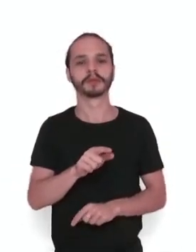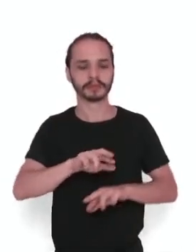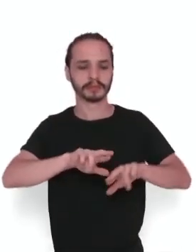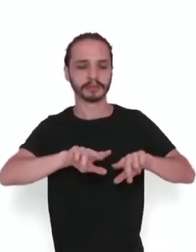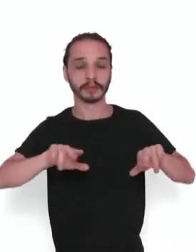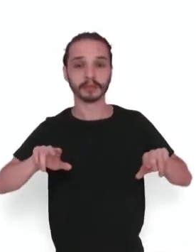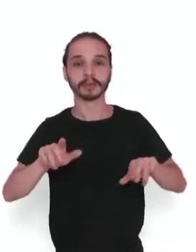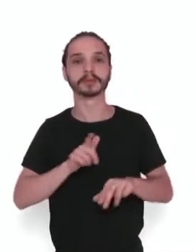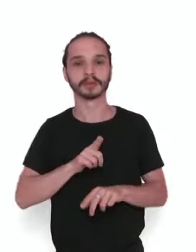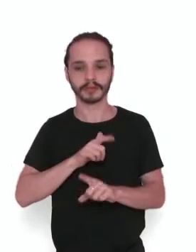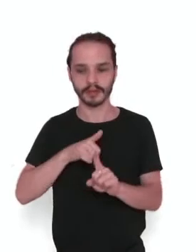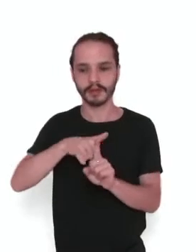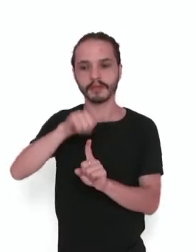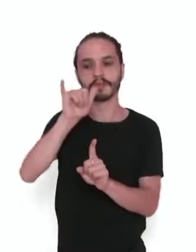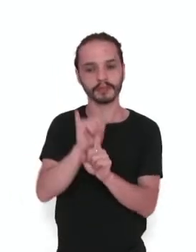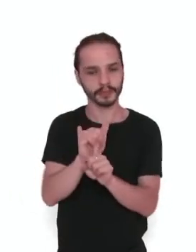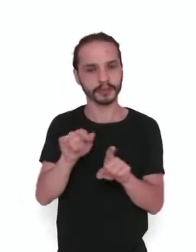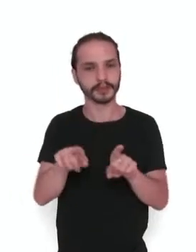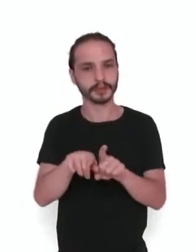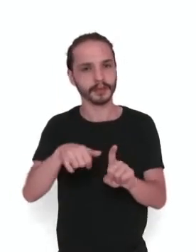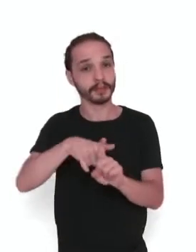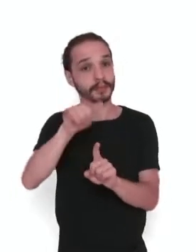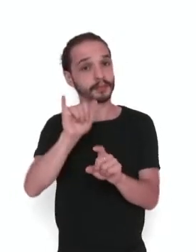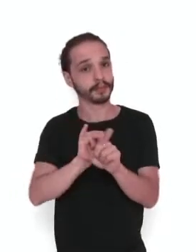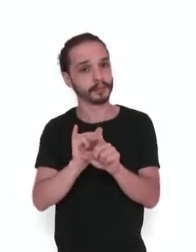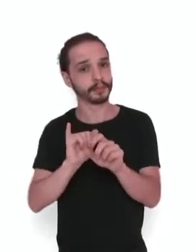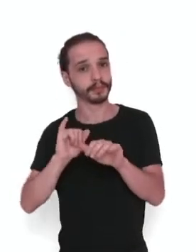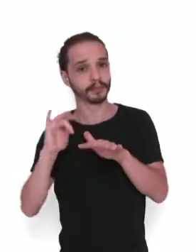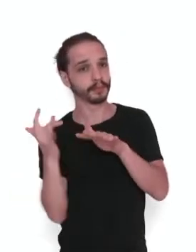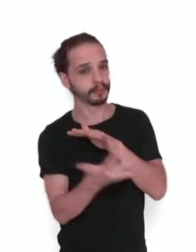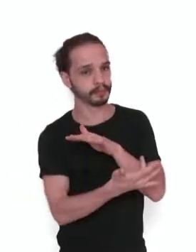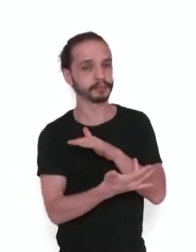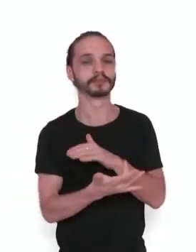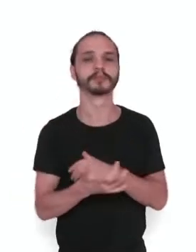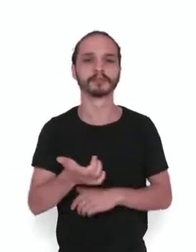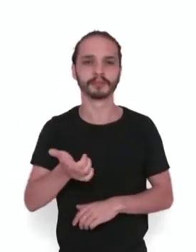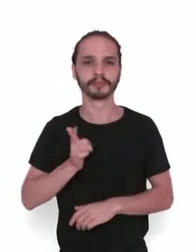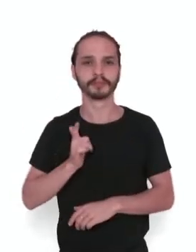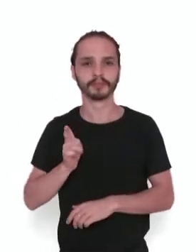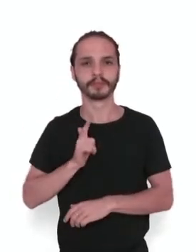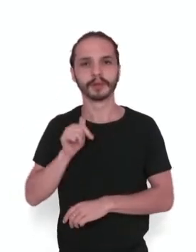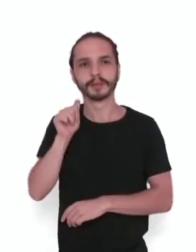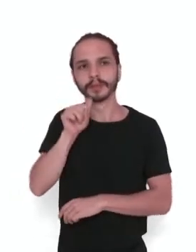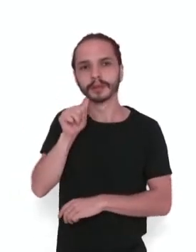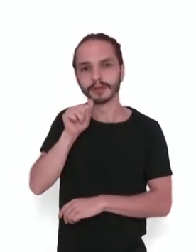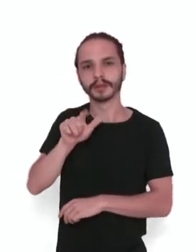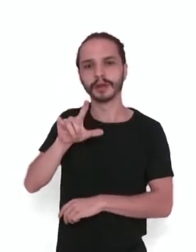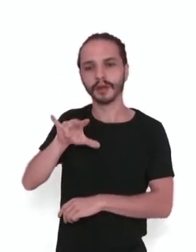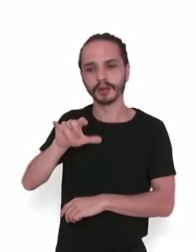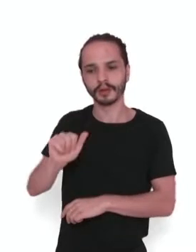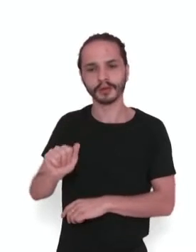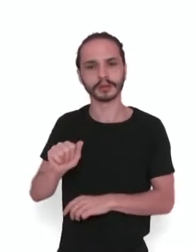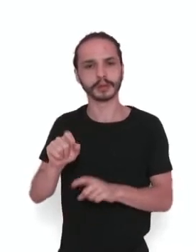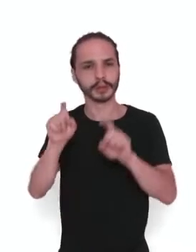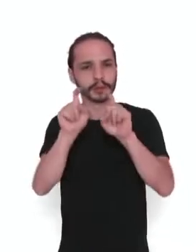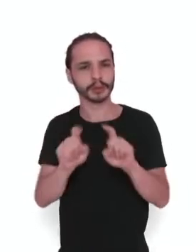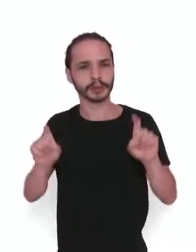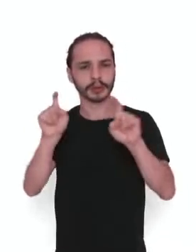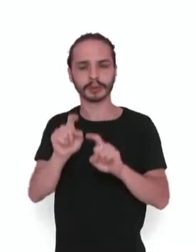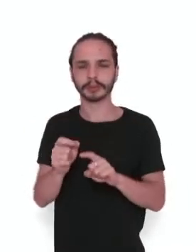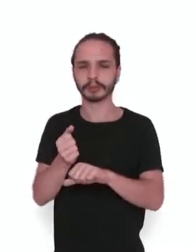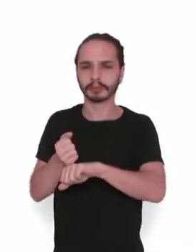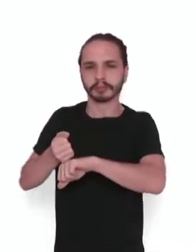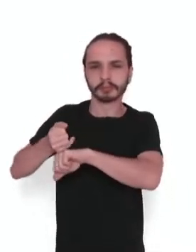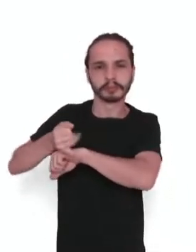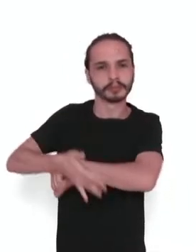nome: bullying e cyberbullying. Então, Luciana sabe bem o que é isso, fica até altas horas no computador, trocando mensagens